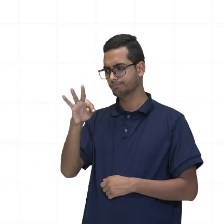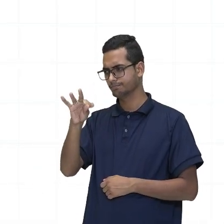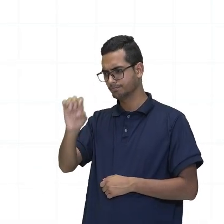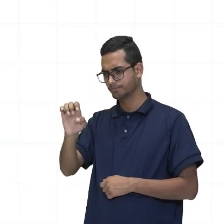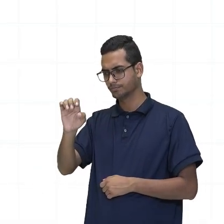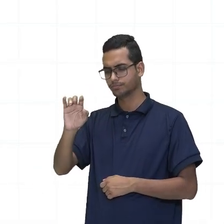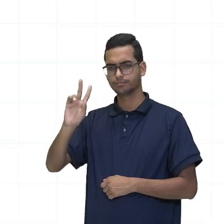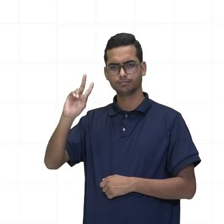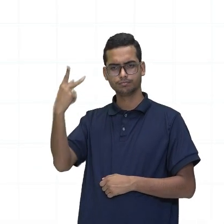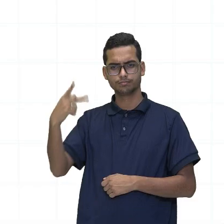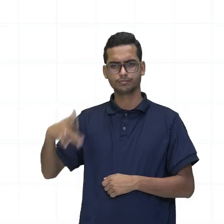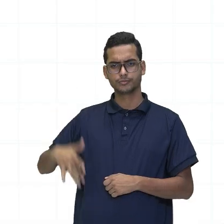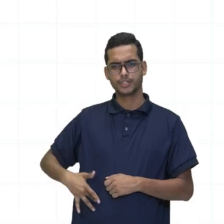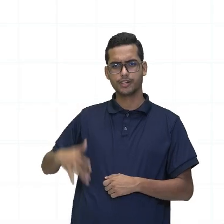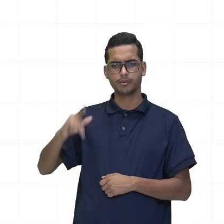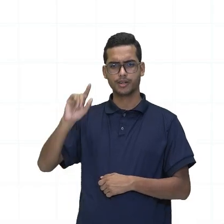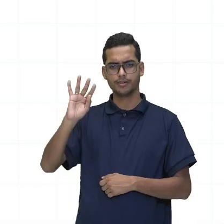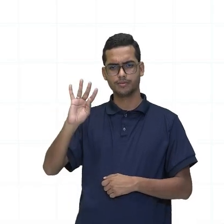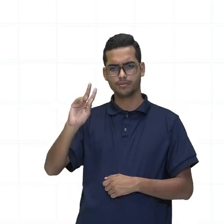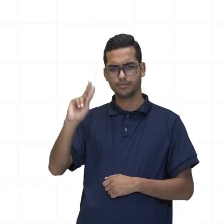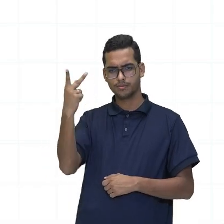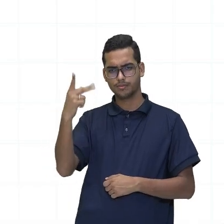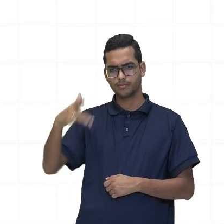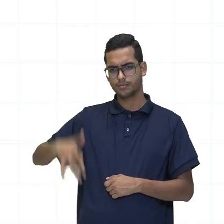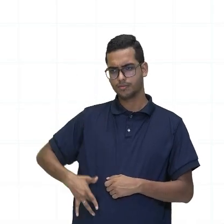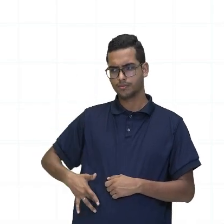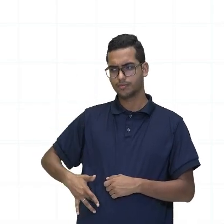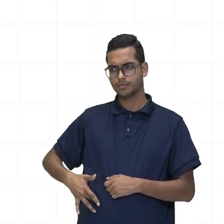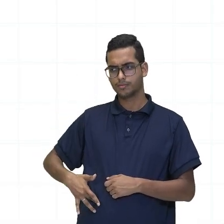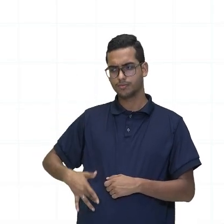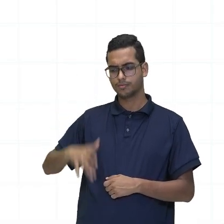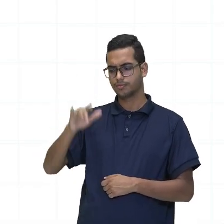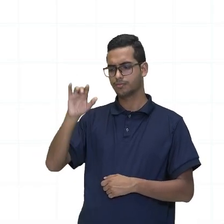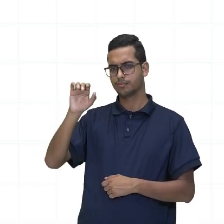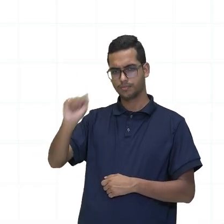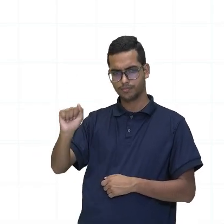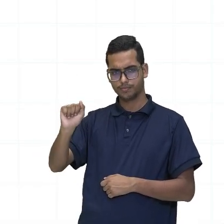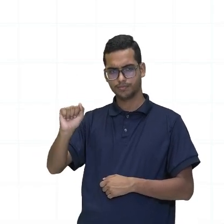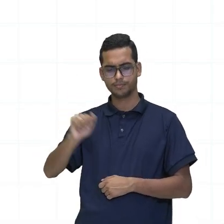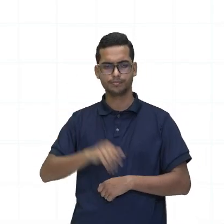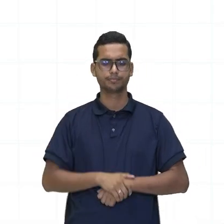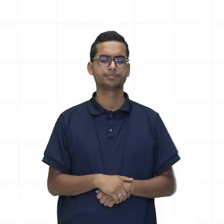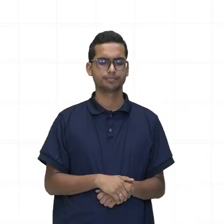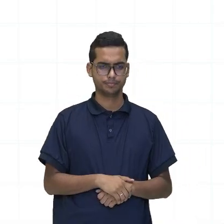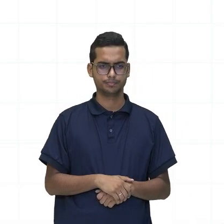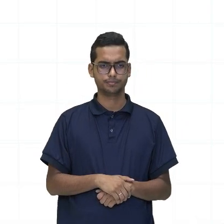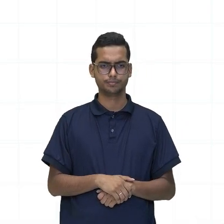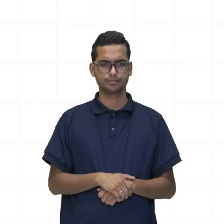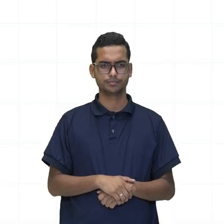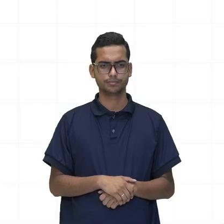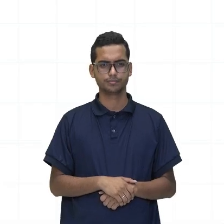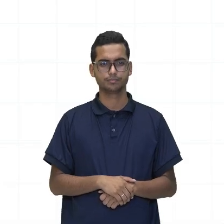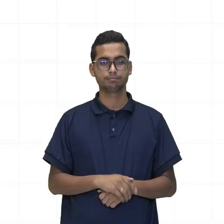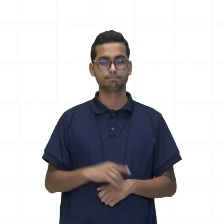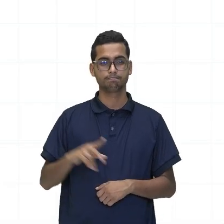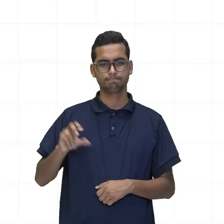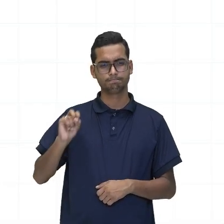nome científico, ele é um código. Os vírus, eles possuem códigos, porque eles são